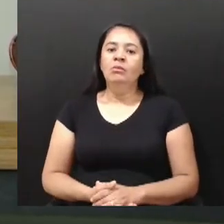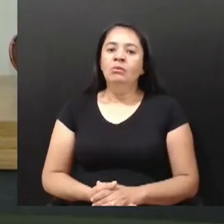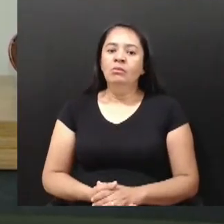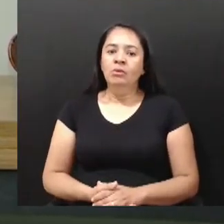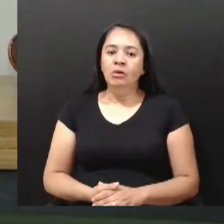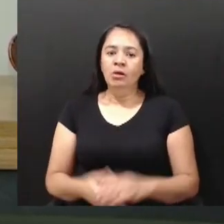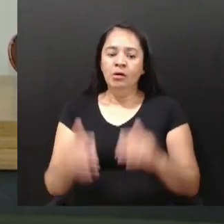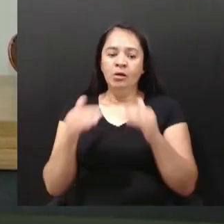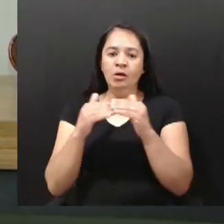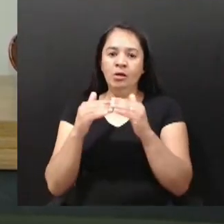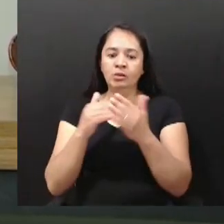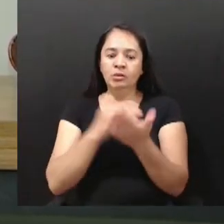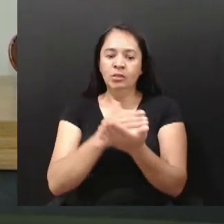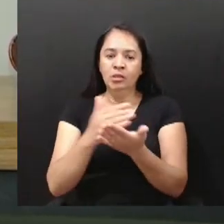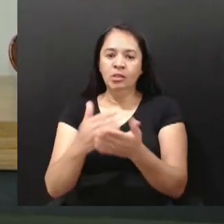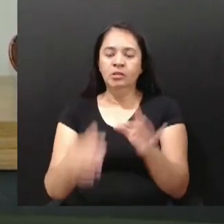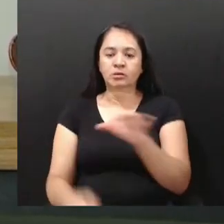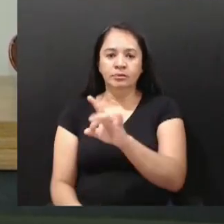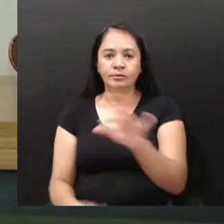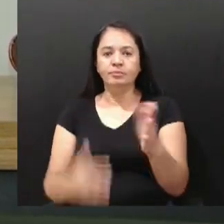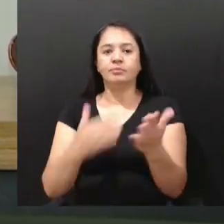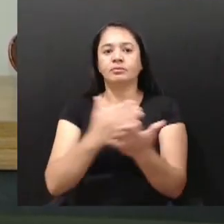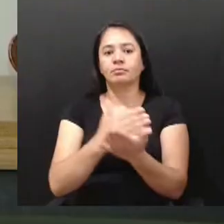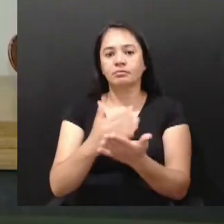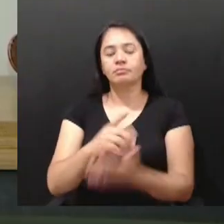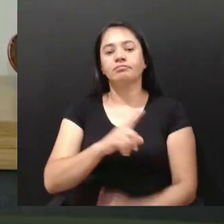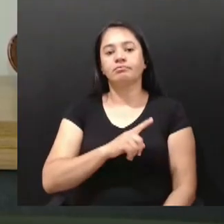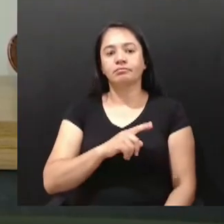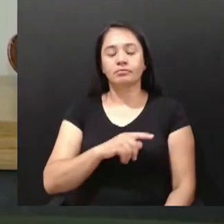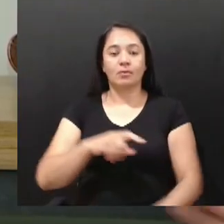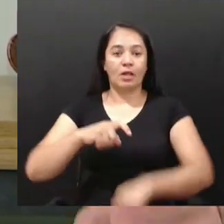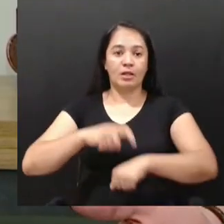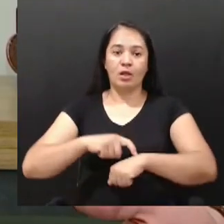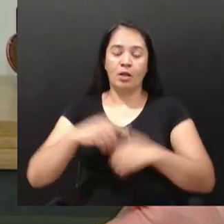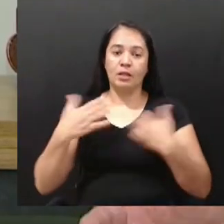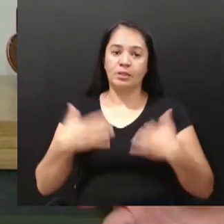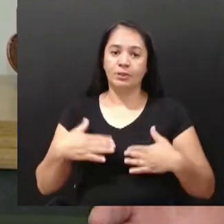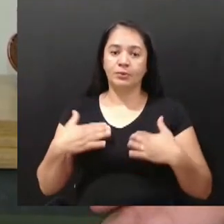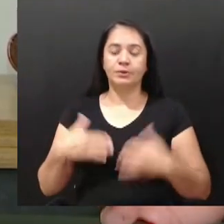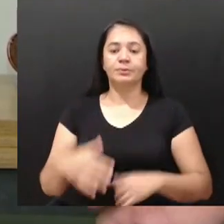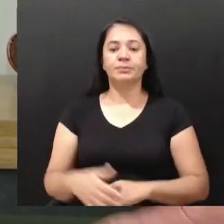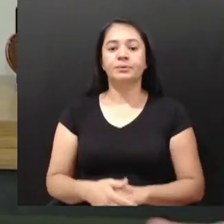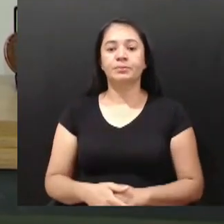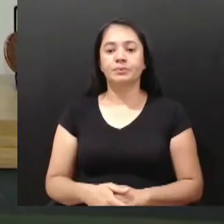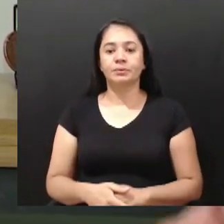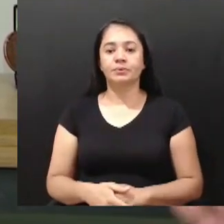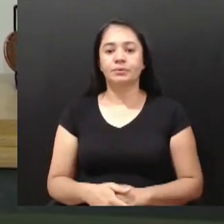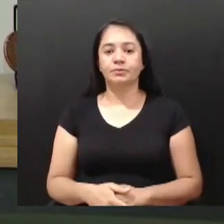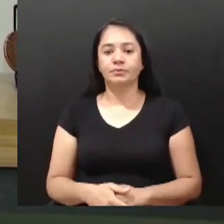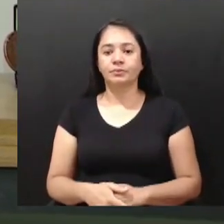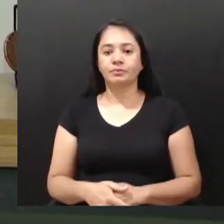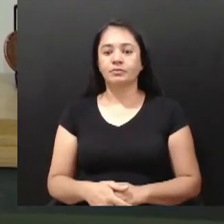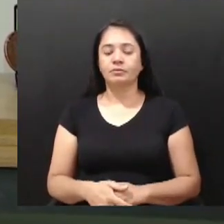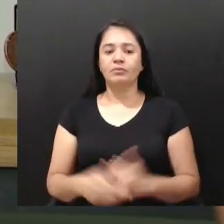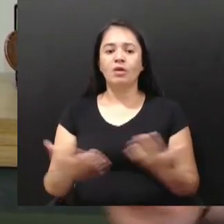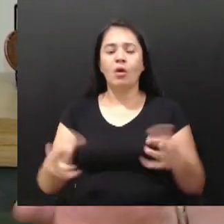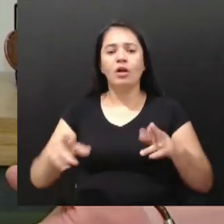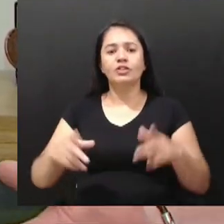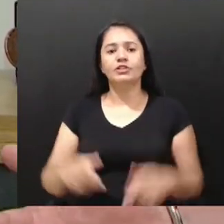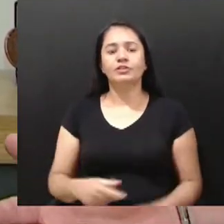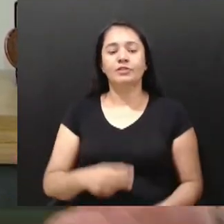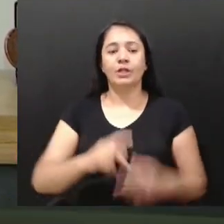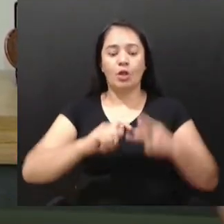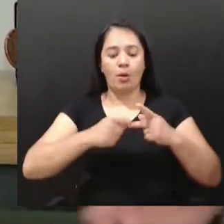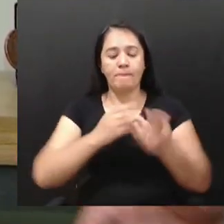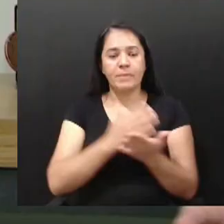cada parcela tem uma taxa específica, sai na hora, é bem tranquilo de fazer. Você falou do cartão de crédito. Então, qual que é a diferença do Pix parcelado para o